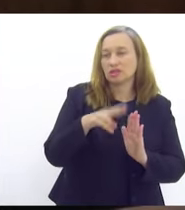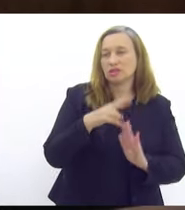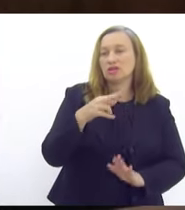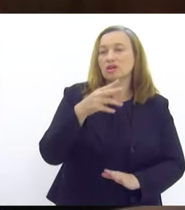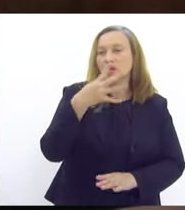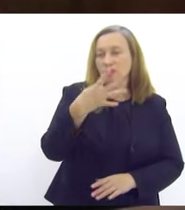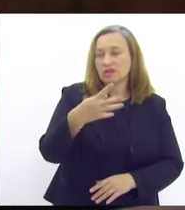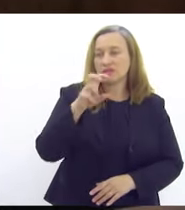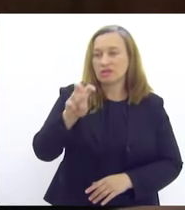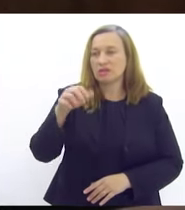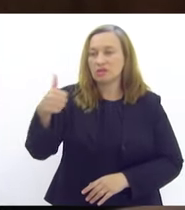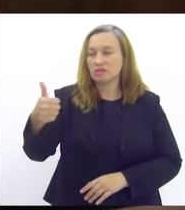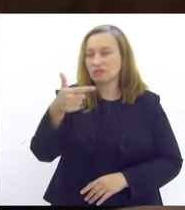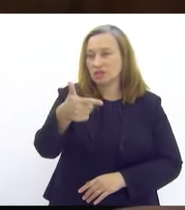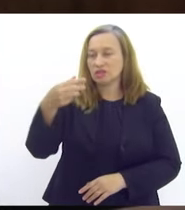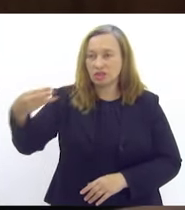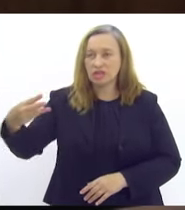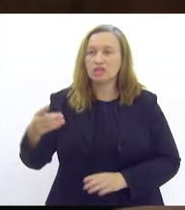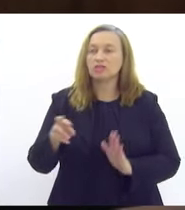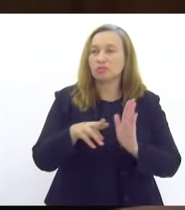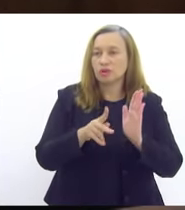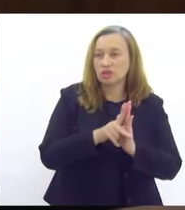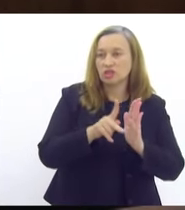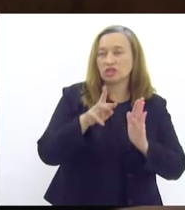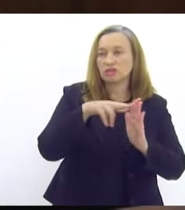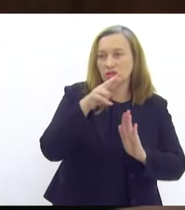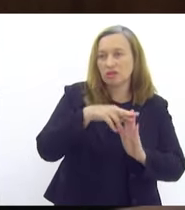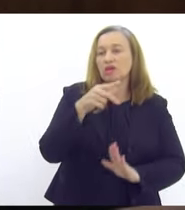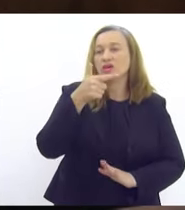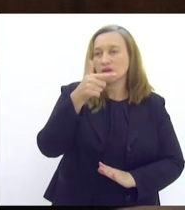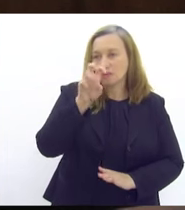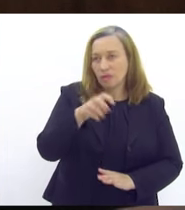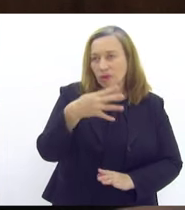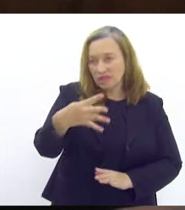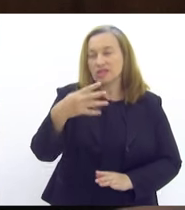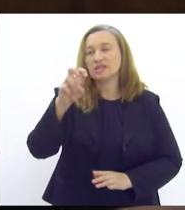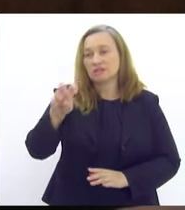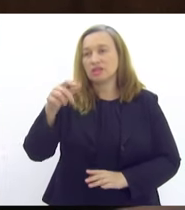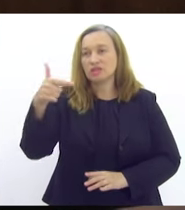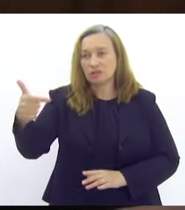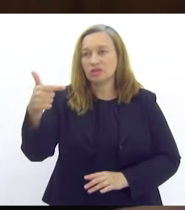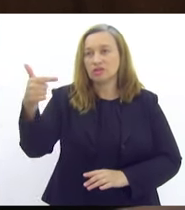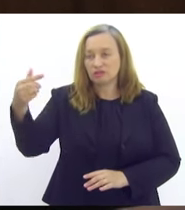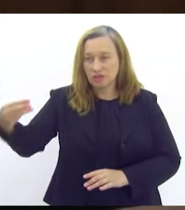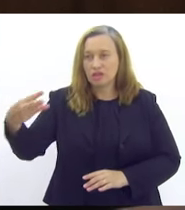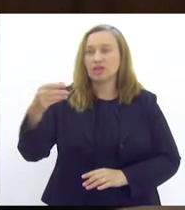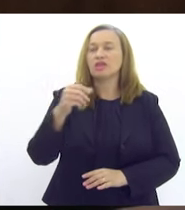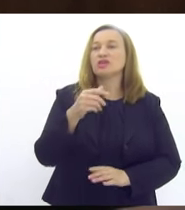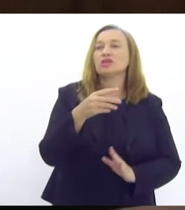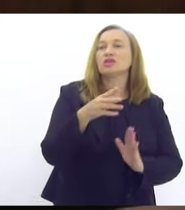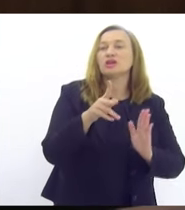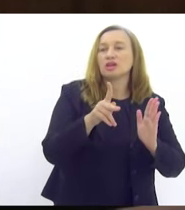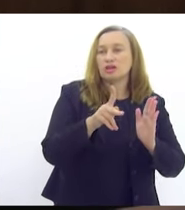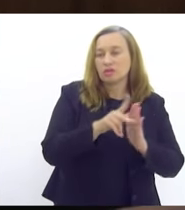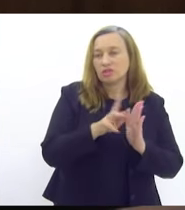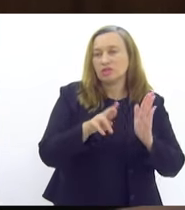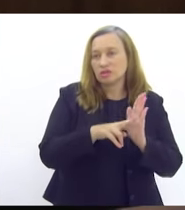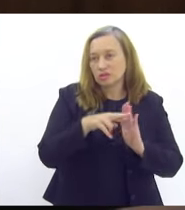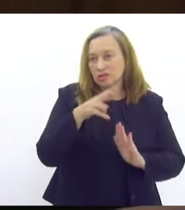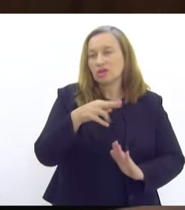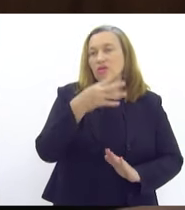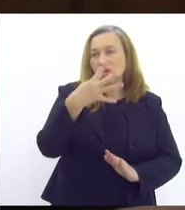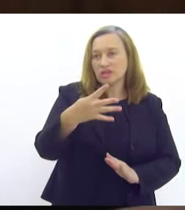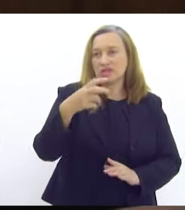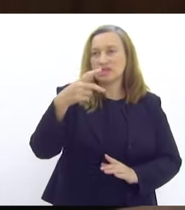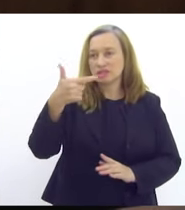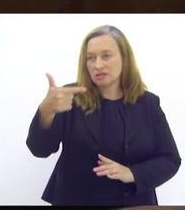451-23, projeto de resolução 452-23, projeto de resolução 453-23,